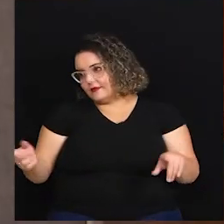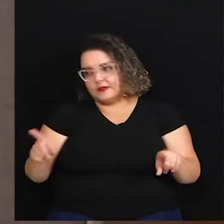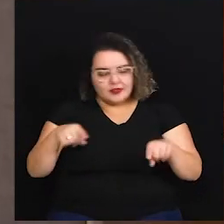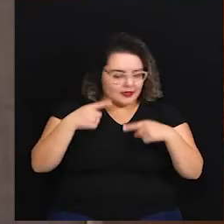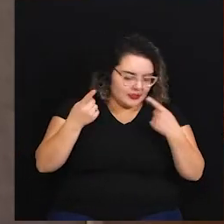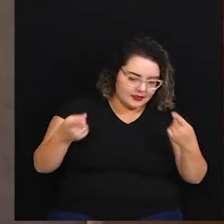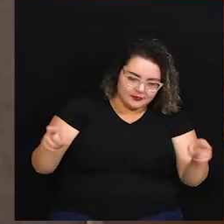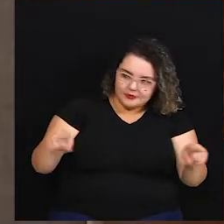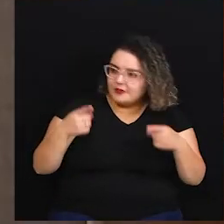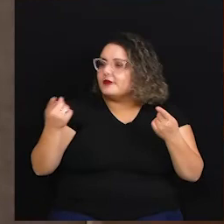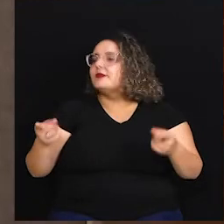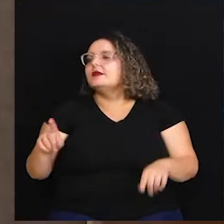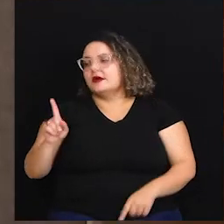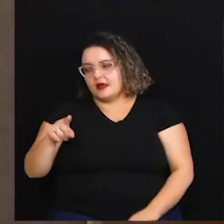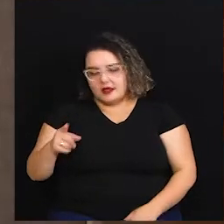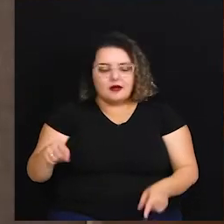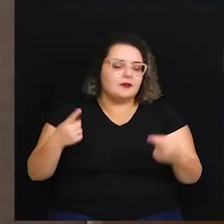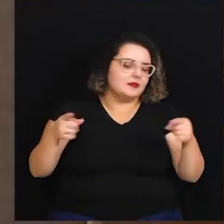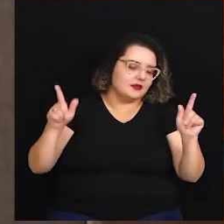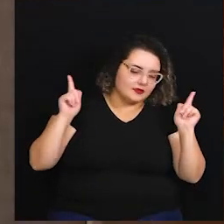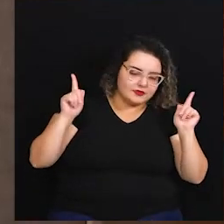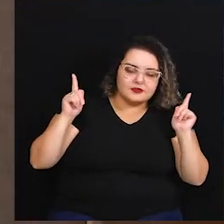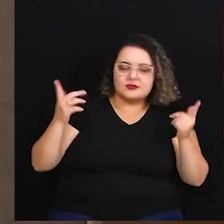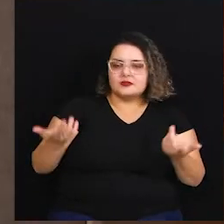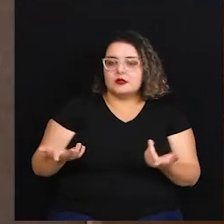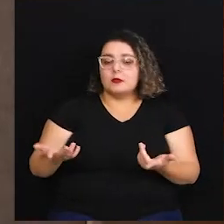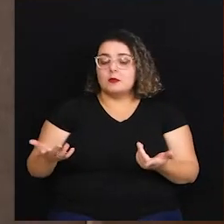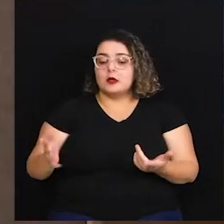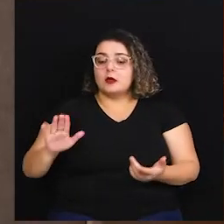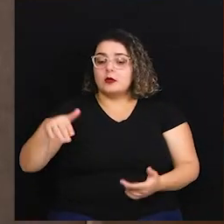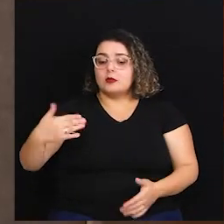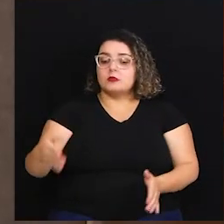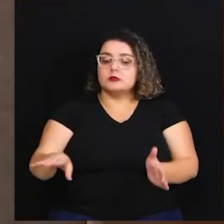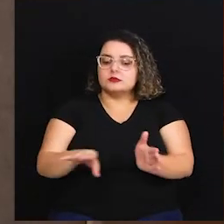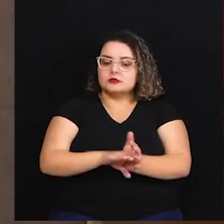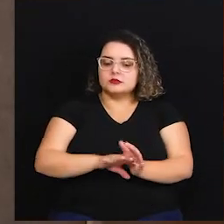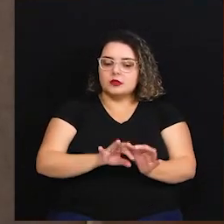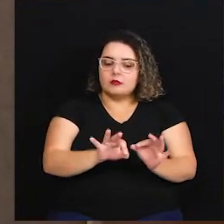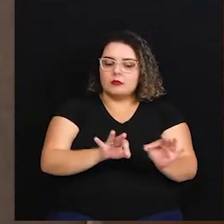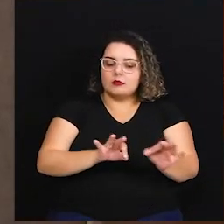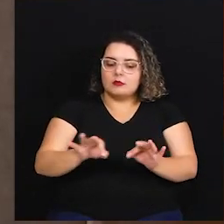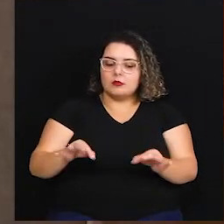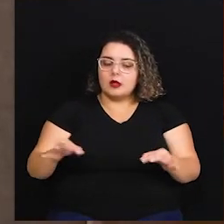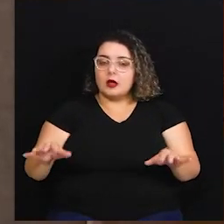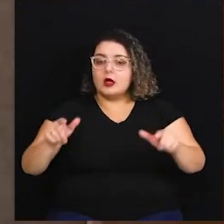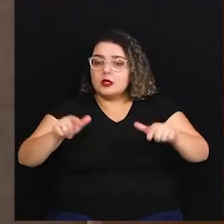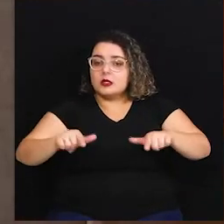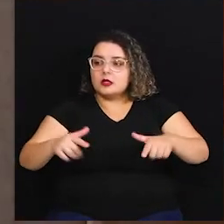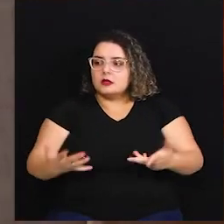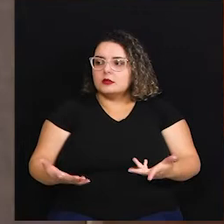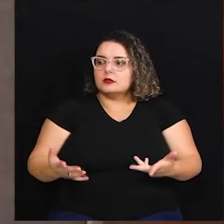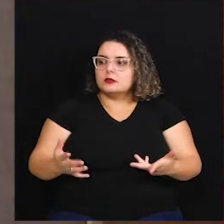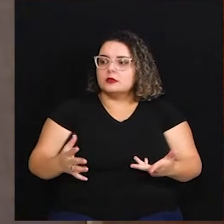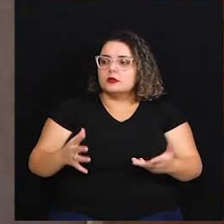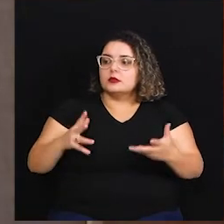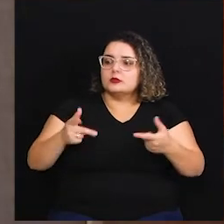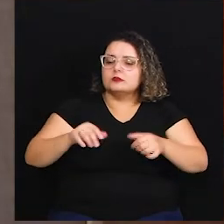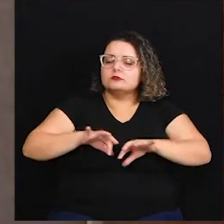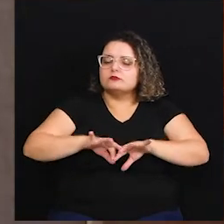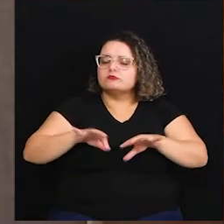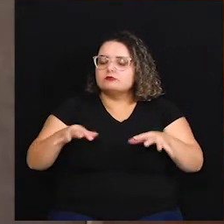rolê deles pra Pela dançar, música. pela música, pra curtir. Mas quando você chega, você monta aquele espaço, você tem todo